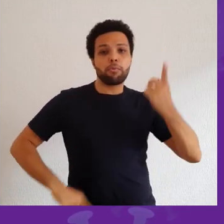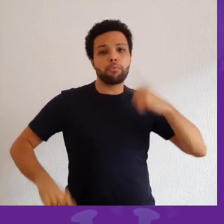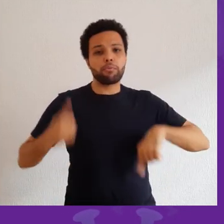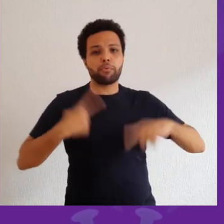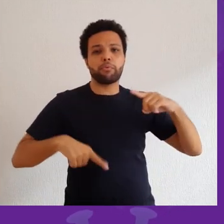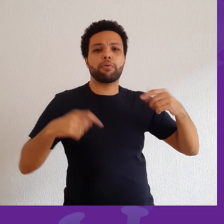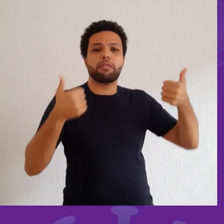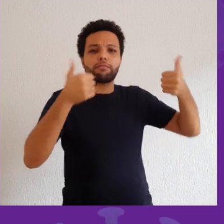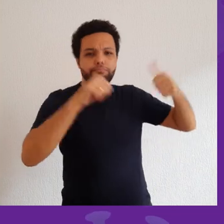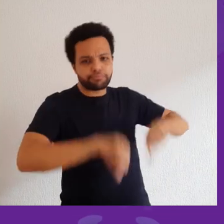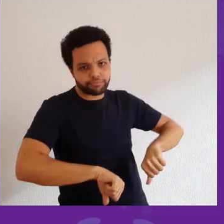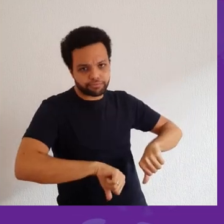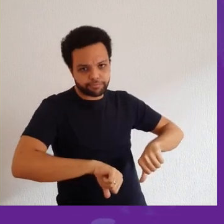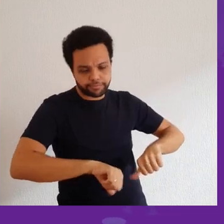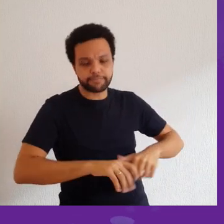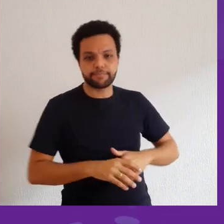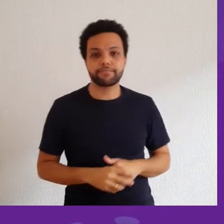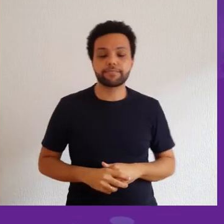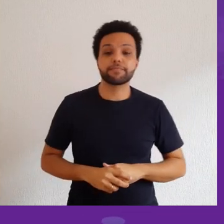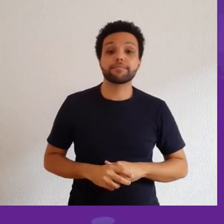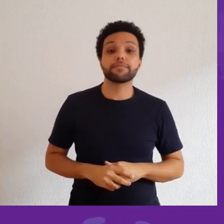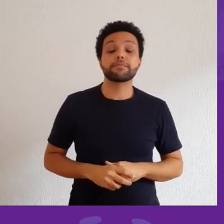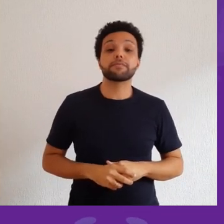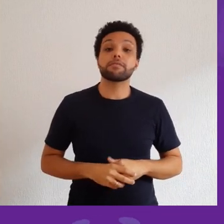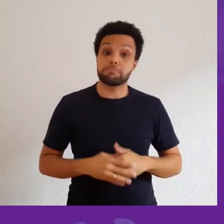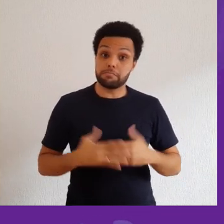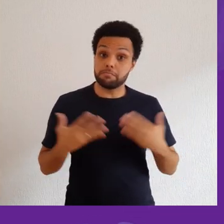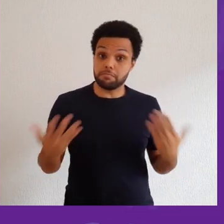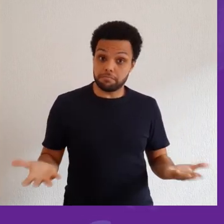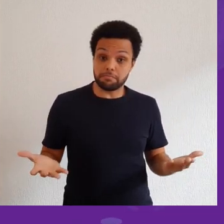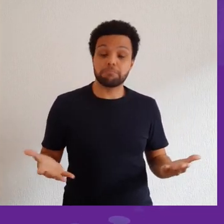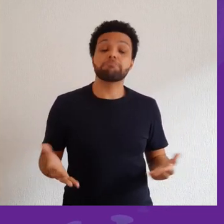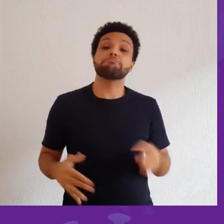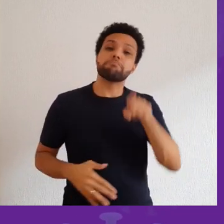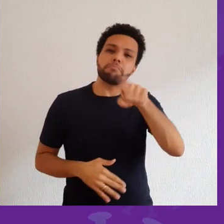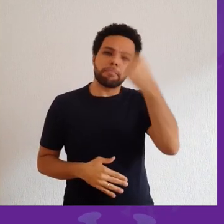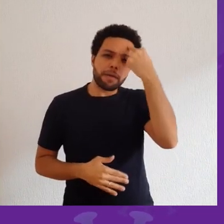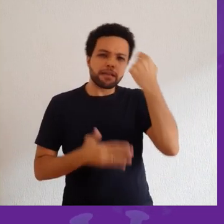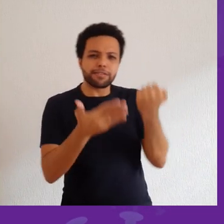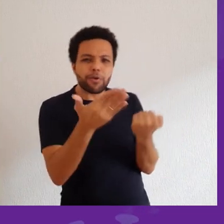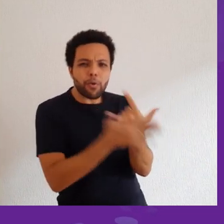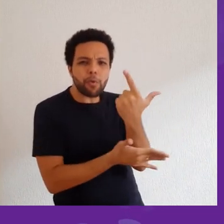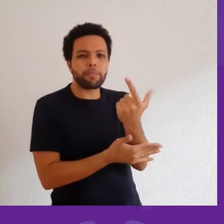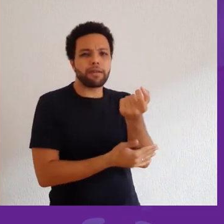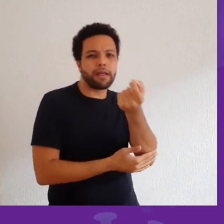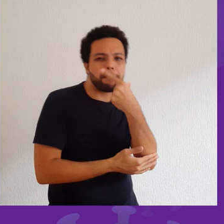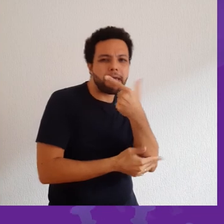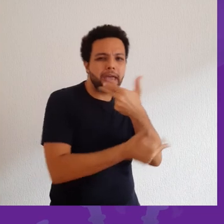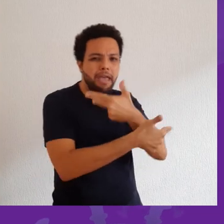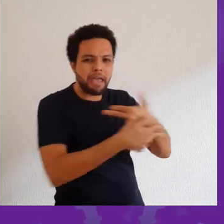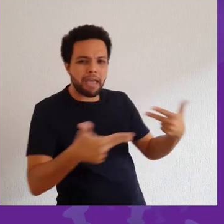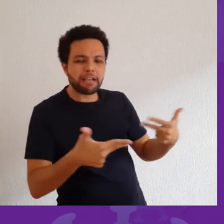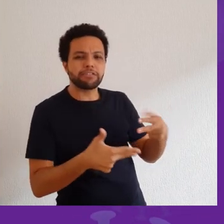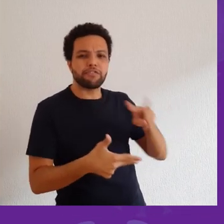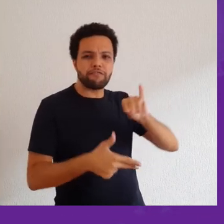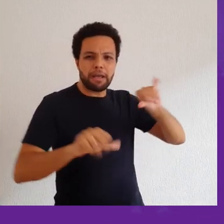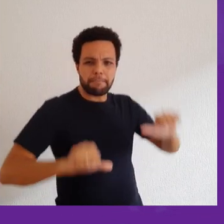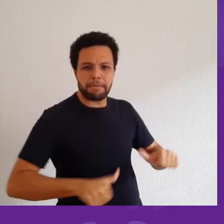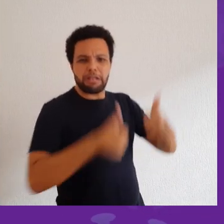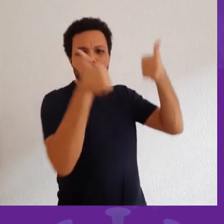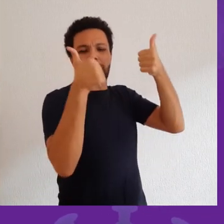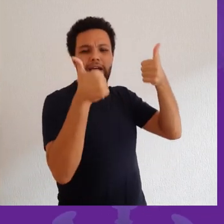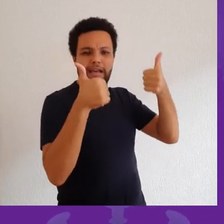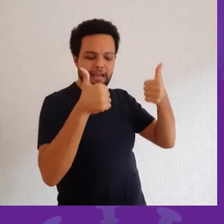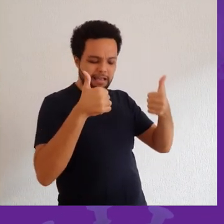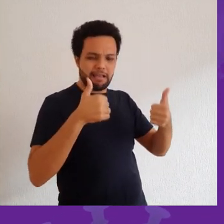sistema imunológico sofra ou que ele fique sobrecarregado. Então, qualquer medicamento que a pessoa achar que vai tomar, que